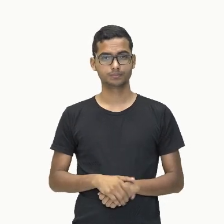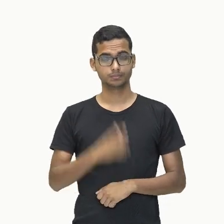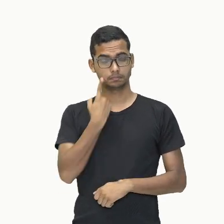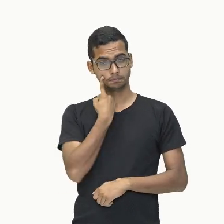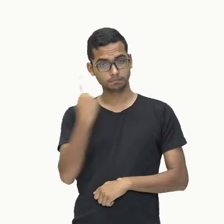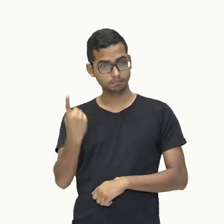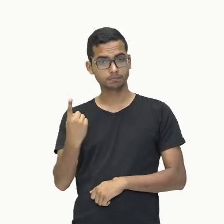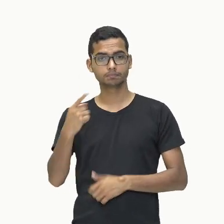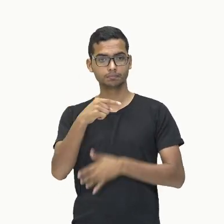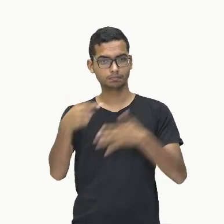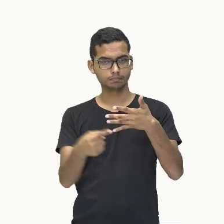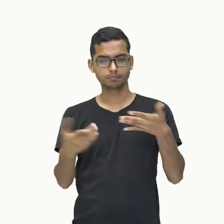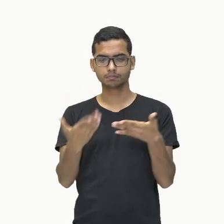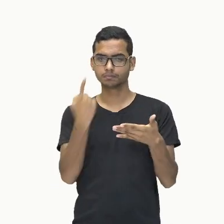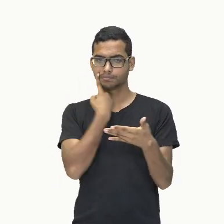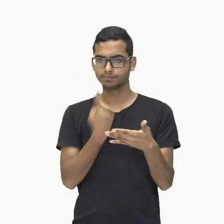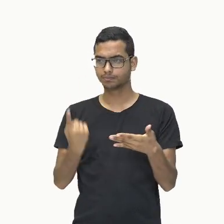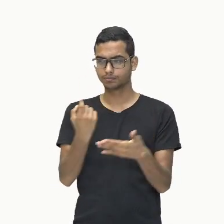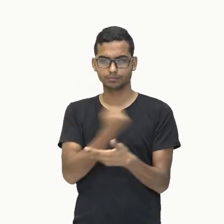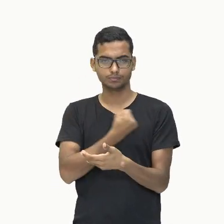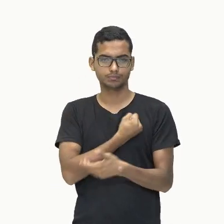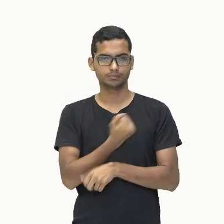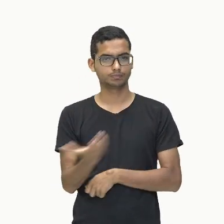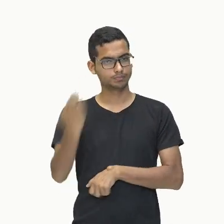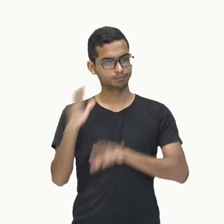elementos mais uma vez. Acompanhe aí comigo, olha só.